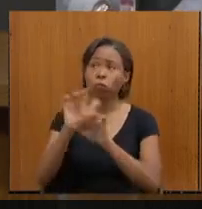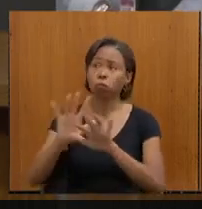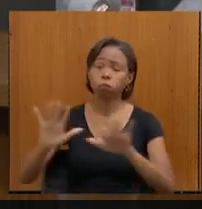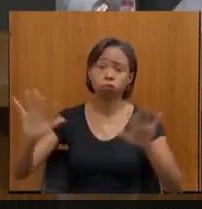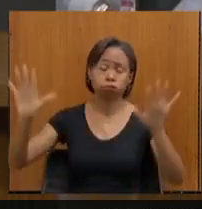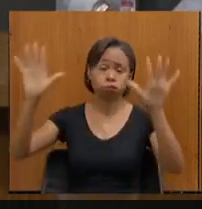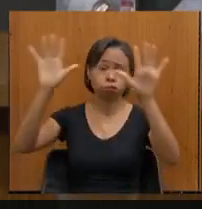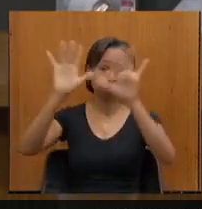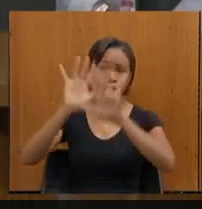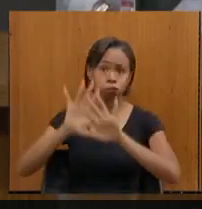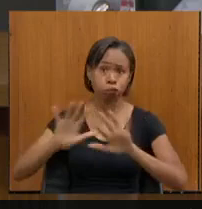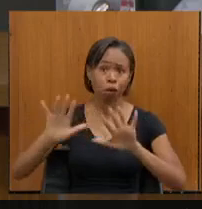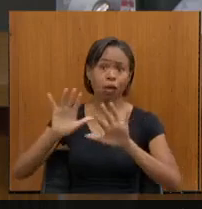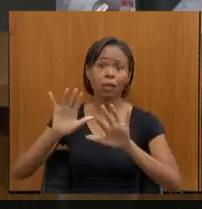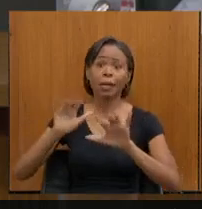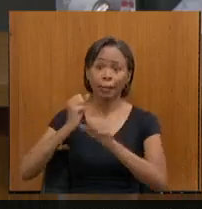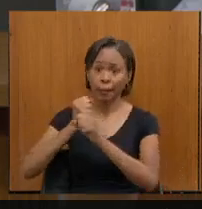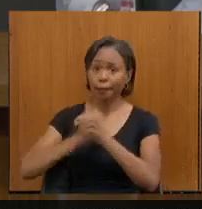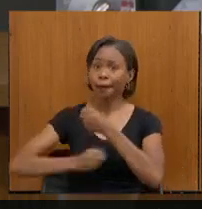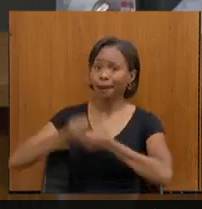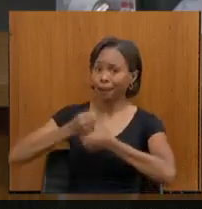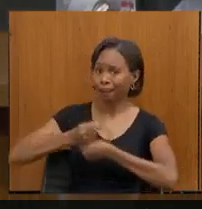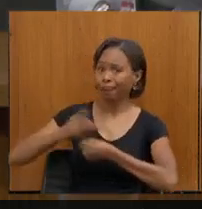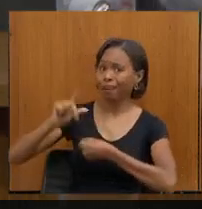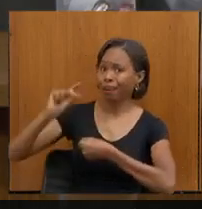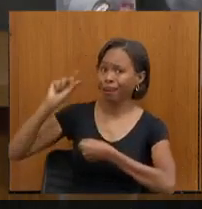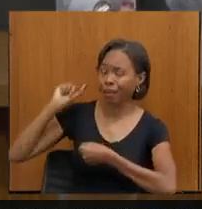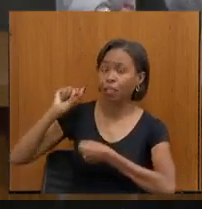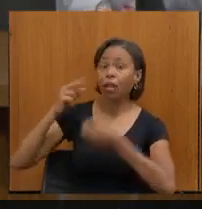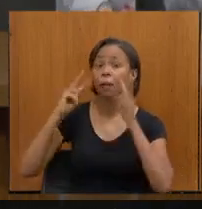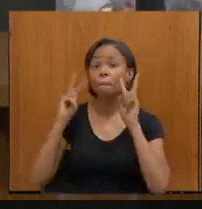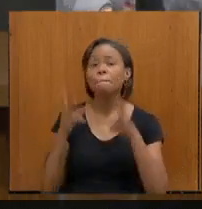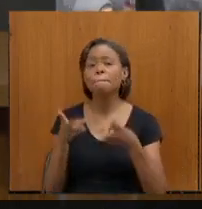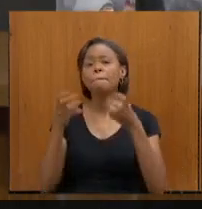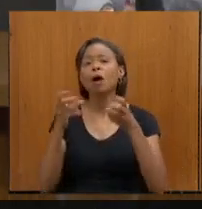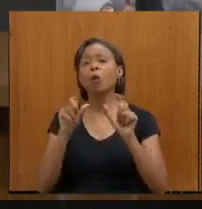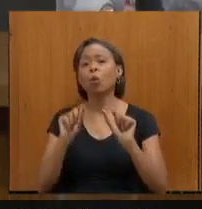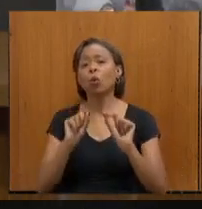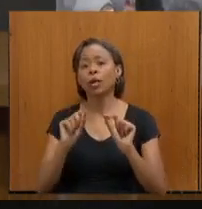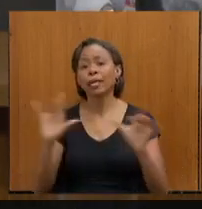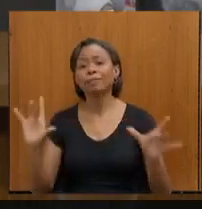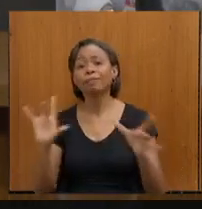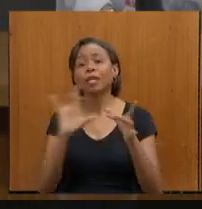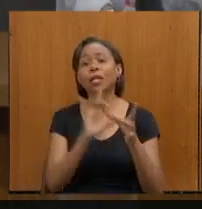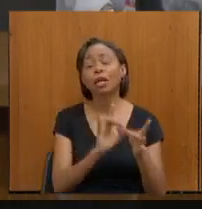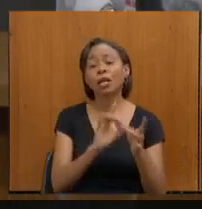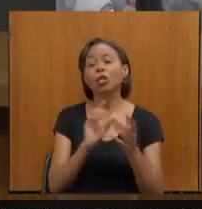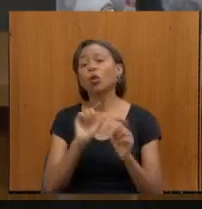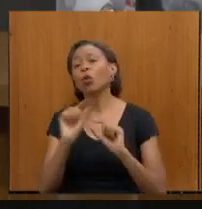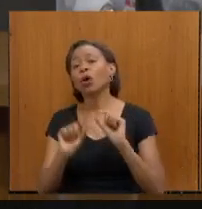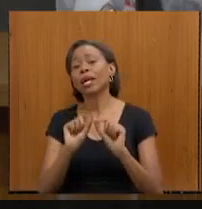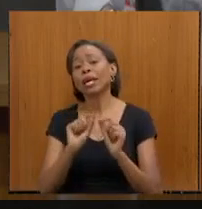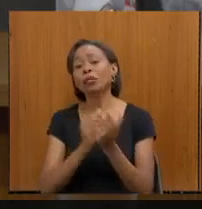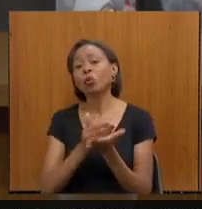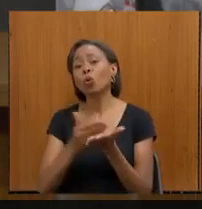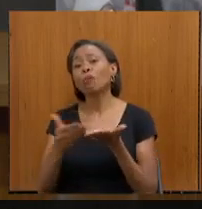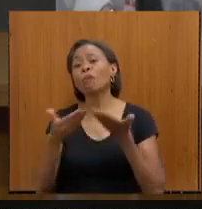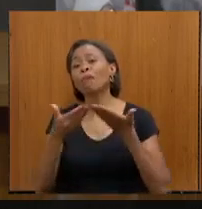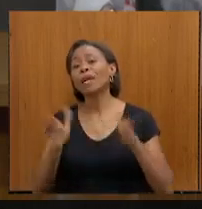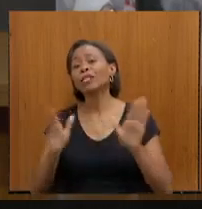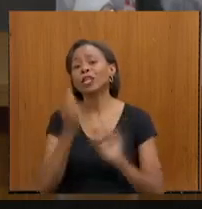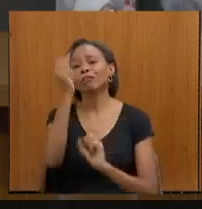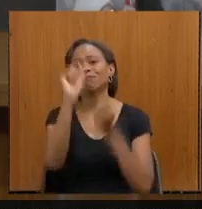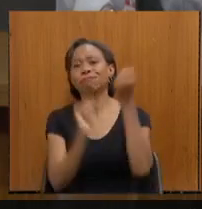então a gente vê que realmente isso tá muito ligado à o início da industrialização que nós temos